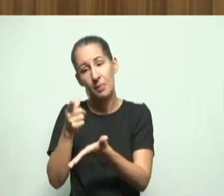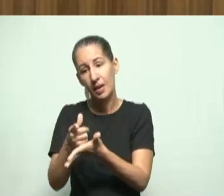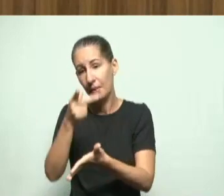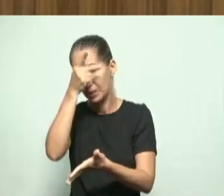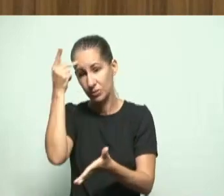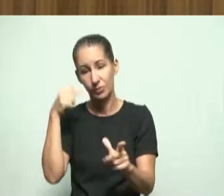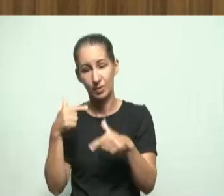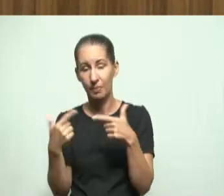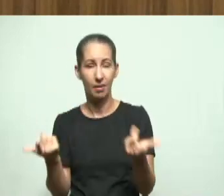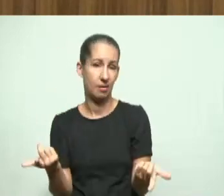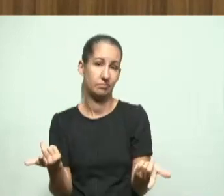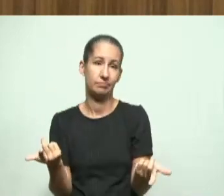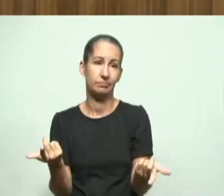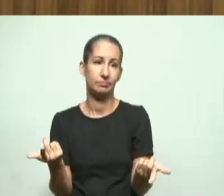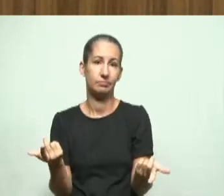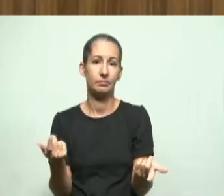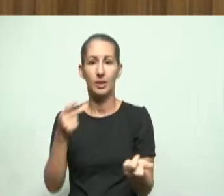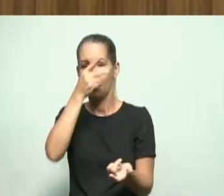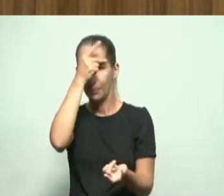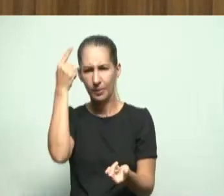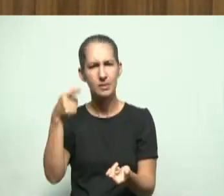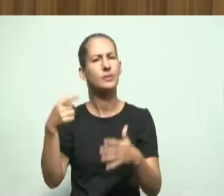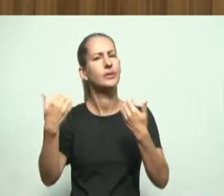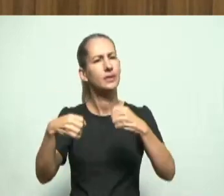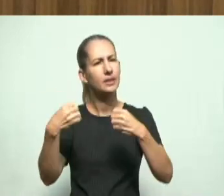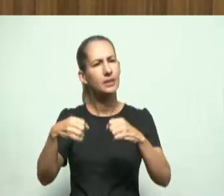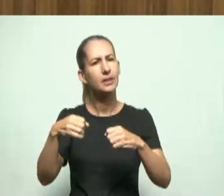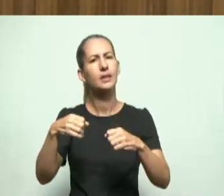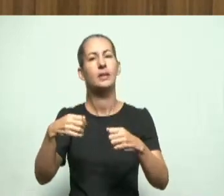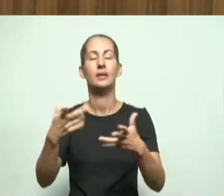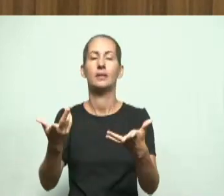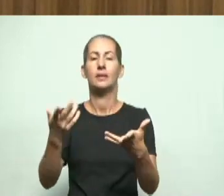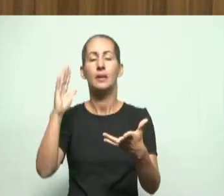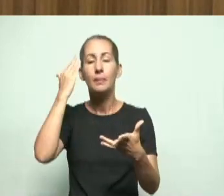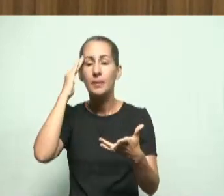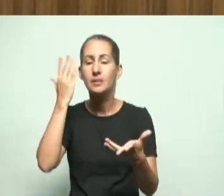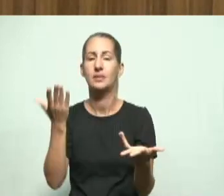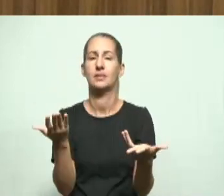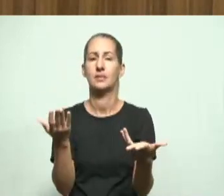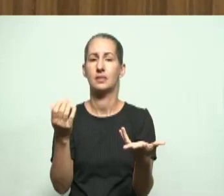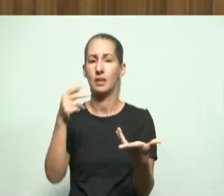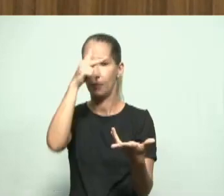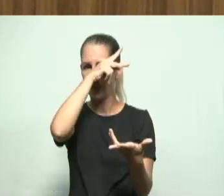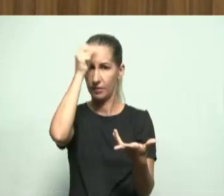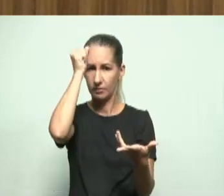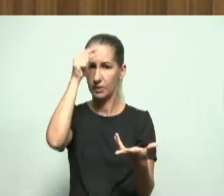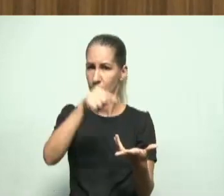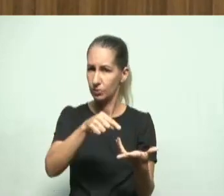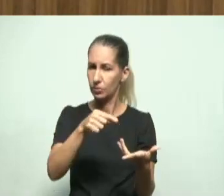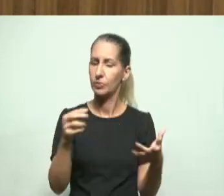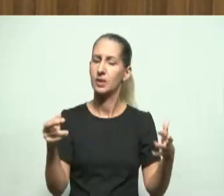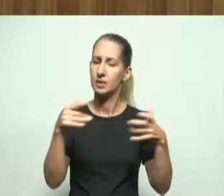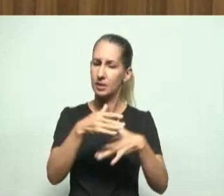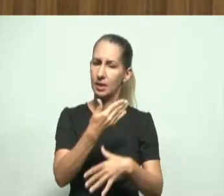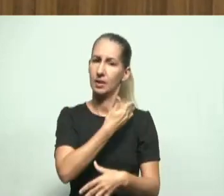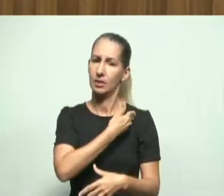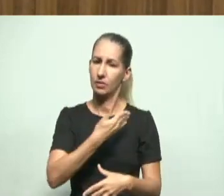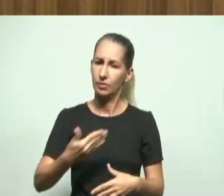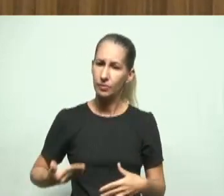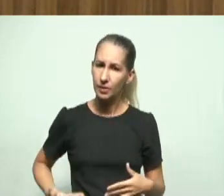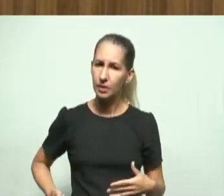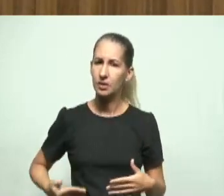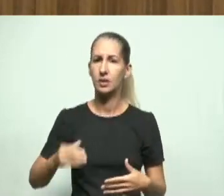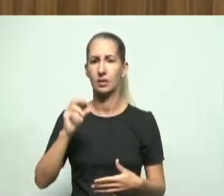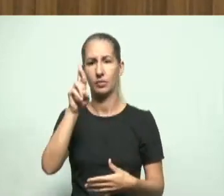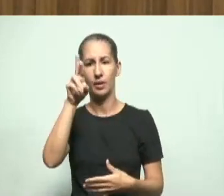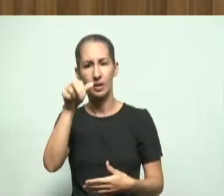trabalhadores. Então, é necessário a população entender que o executivo é o prefeito da cidade, é a governadora do